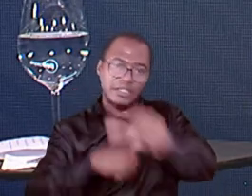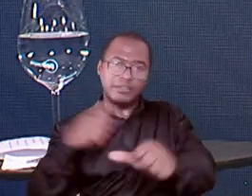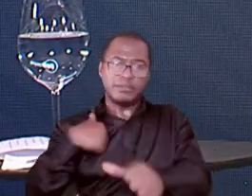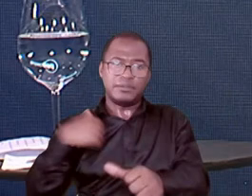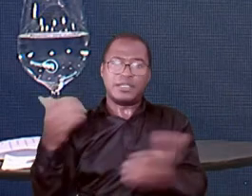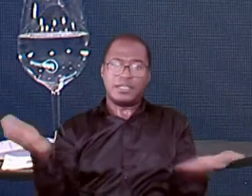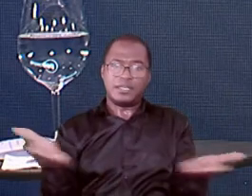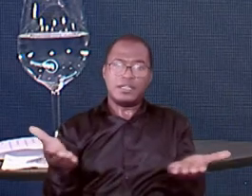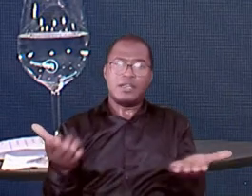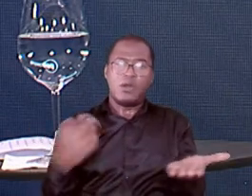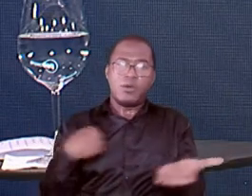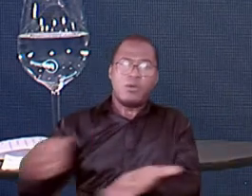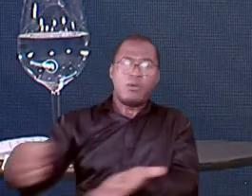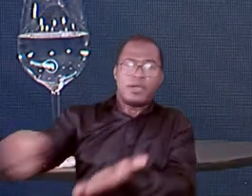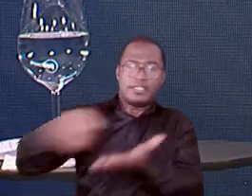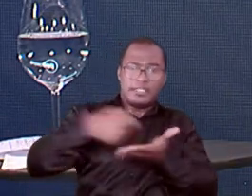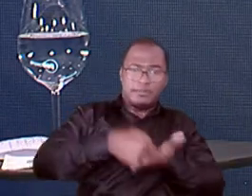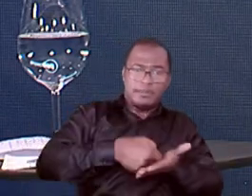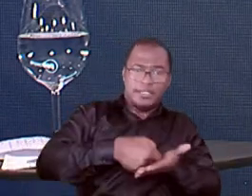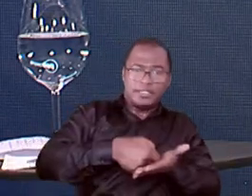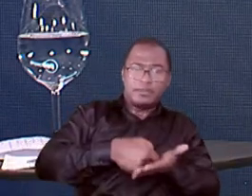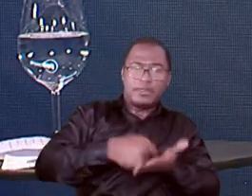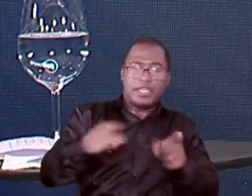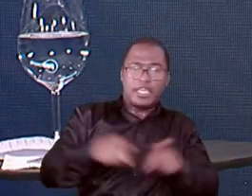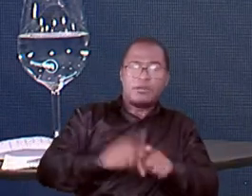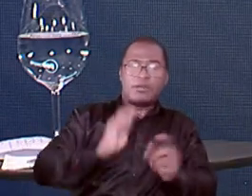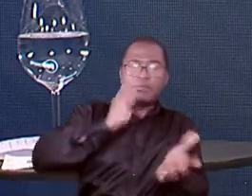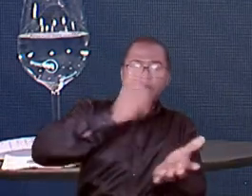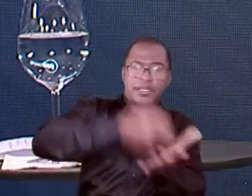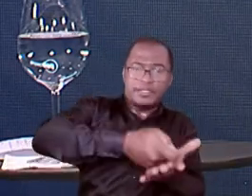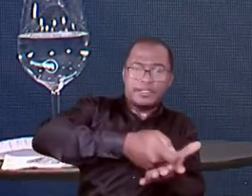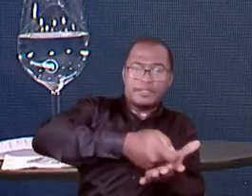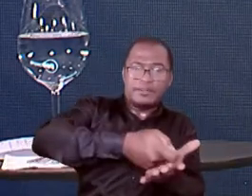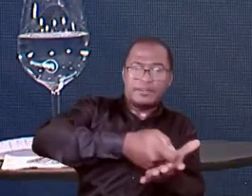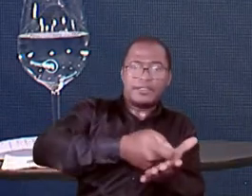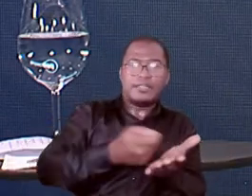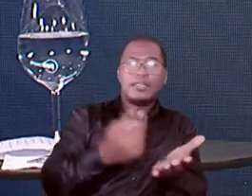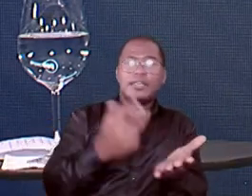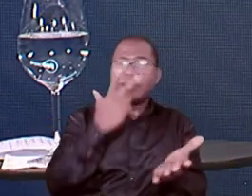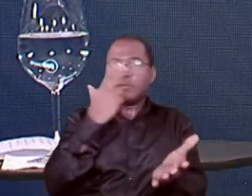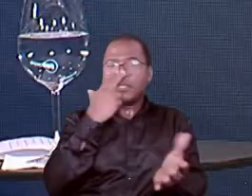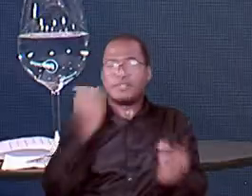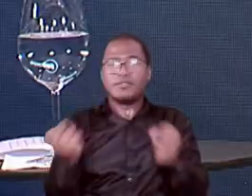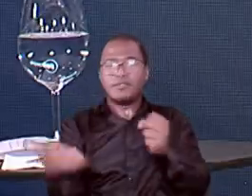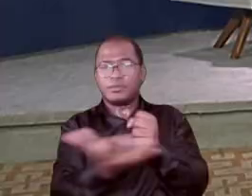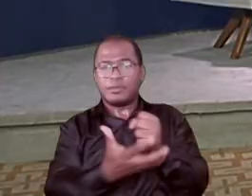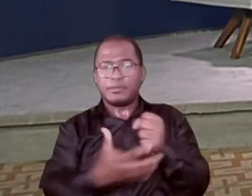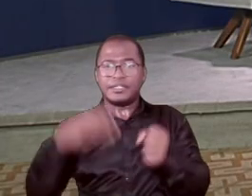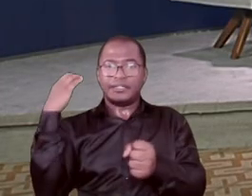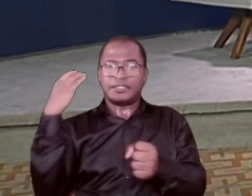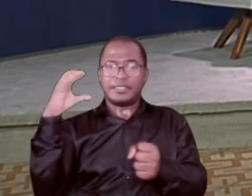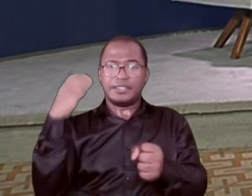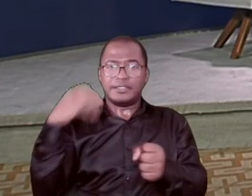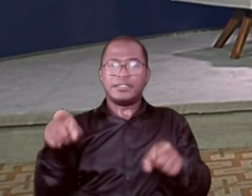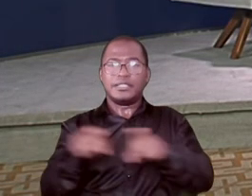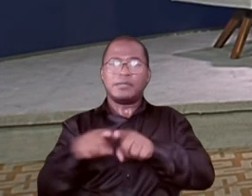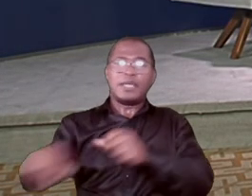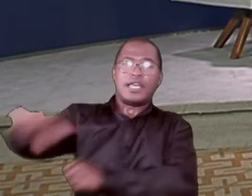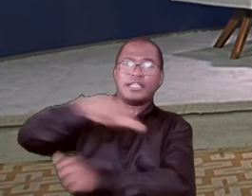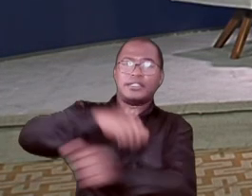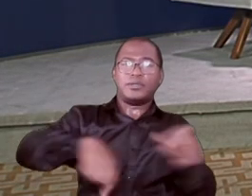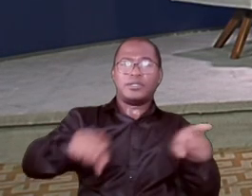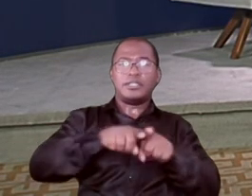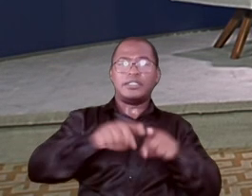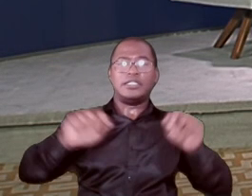no meio de pagamento a do e também numa base de crédito do aplicativo vai ter o mesmo efeito só que o mundo das duplicatas